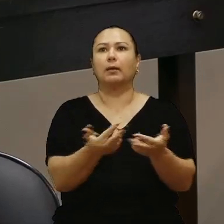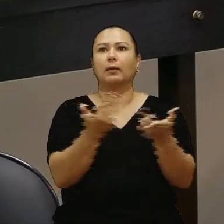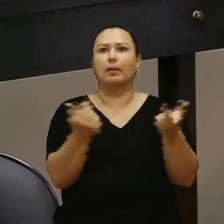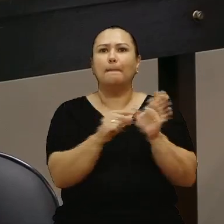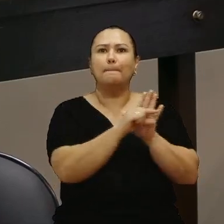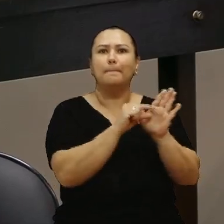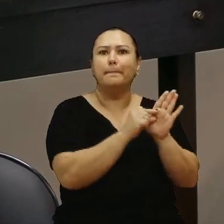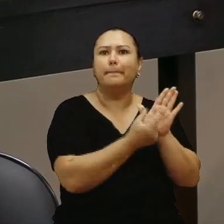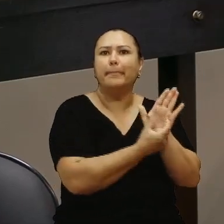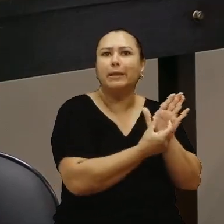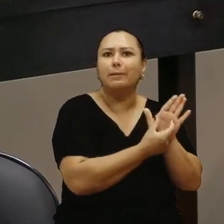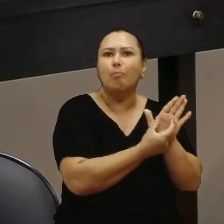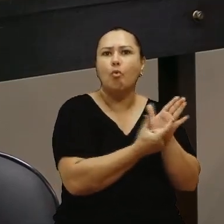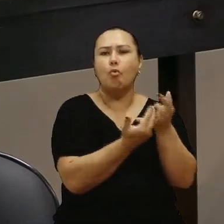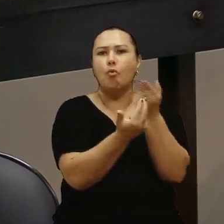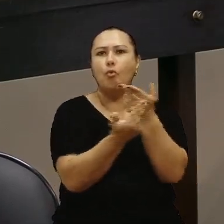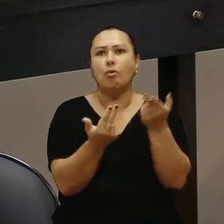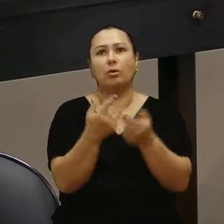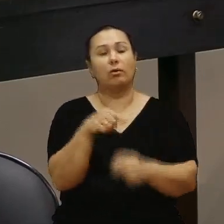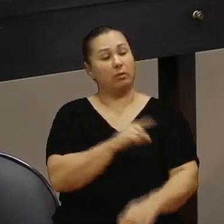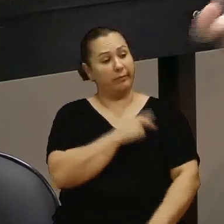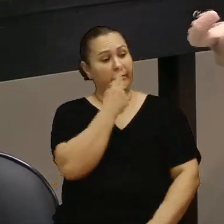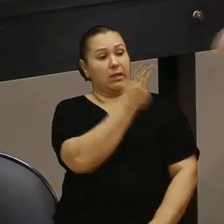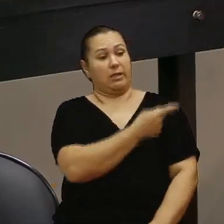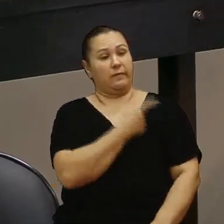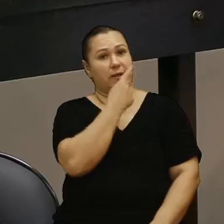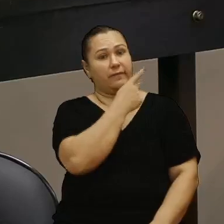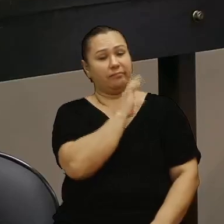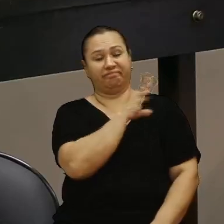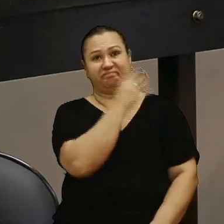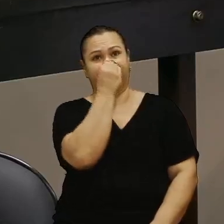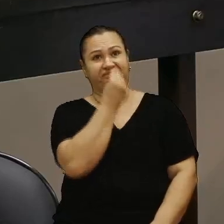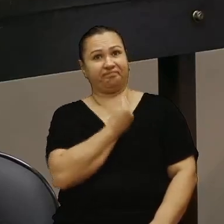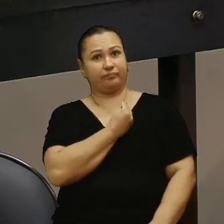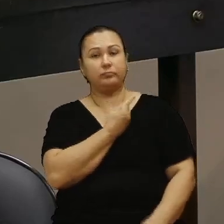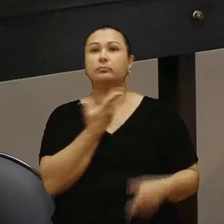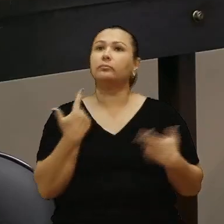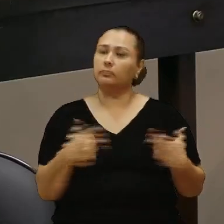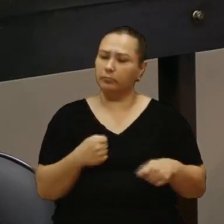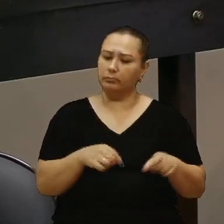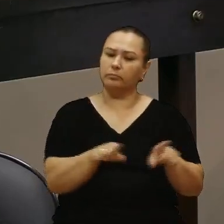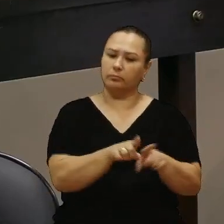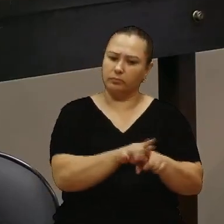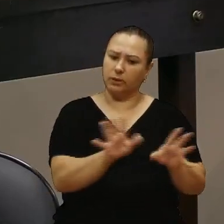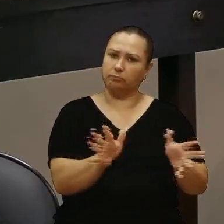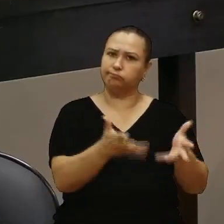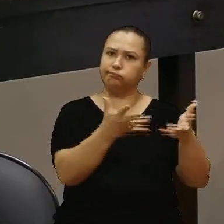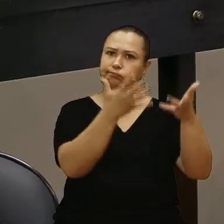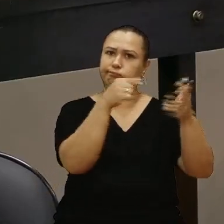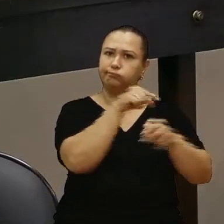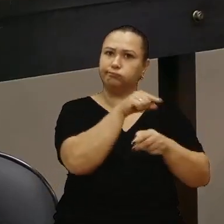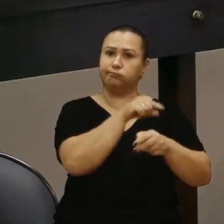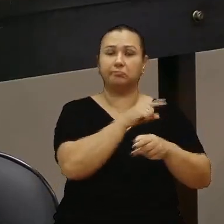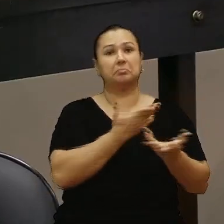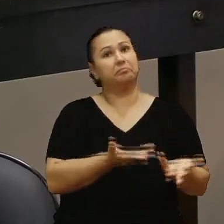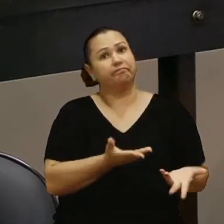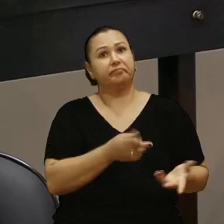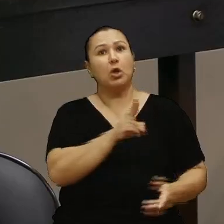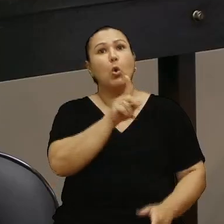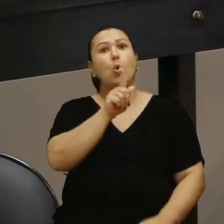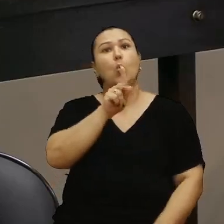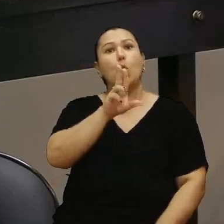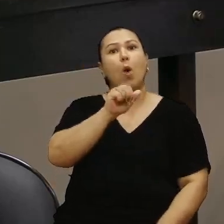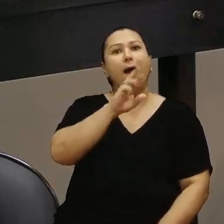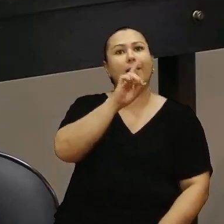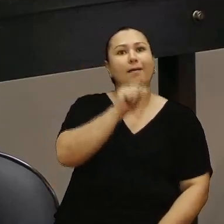esse é só um dos pontos que eu falei lá e não me ouviram. Eu acho que teria que dar uma moral ali também para a Guarda Municipal, mas aí o pessoal não quis ouvir, então beleza. Então